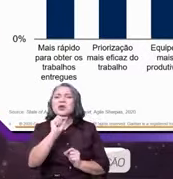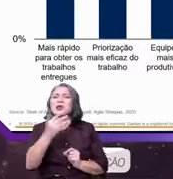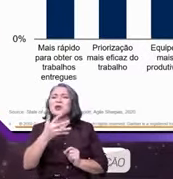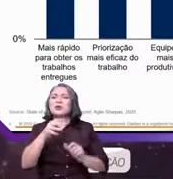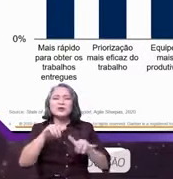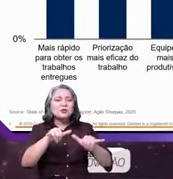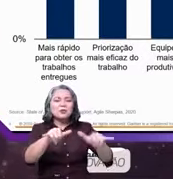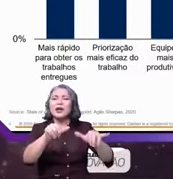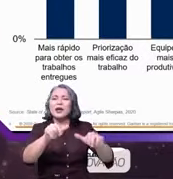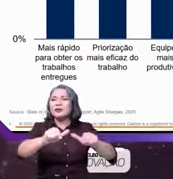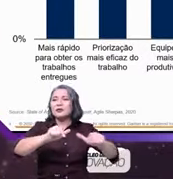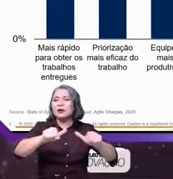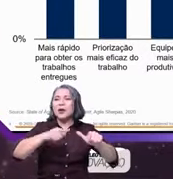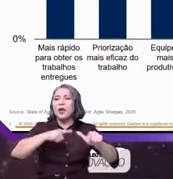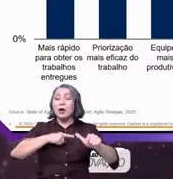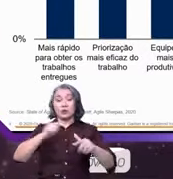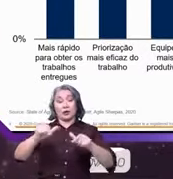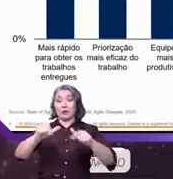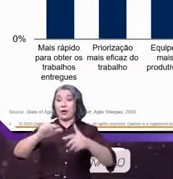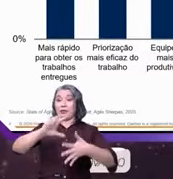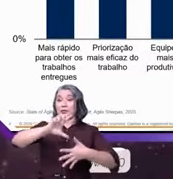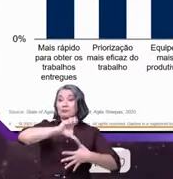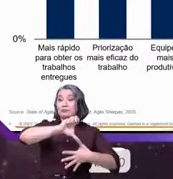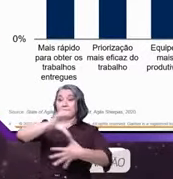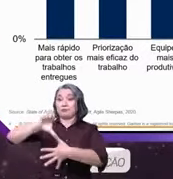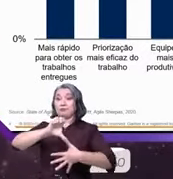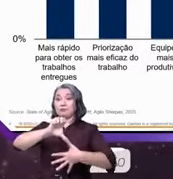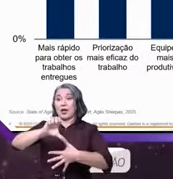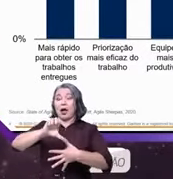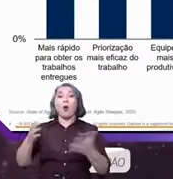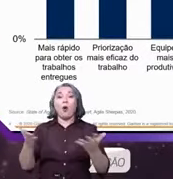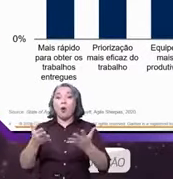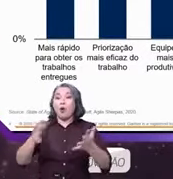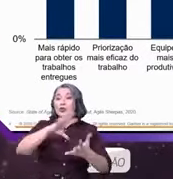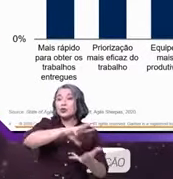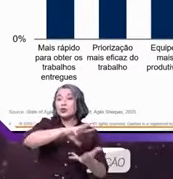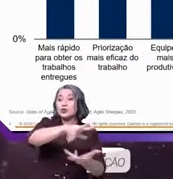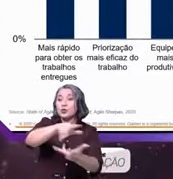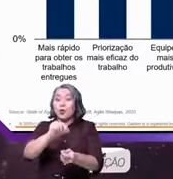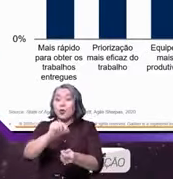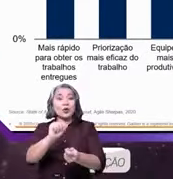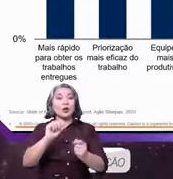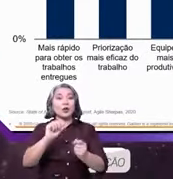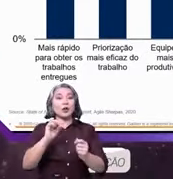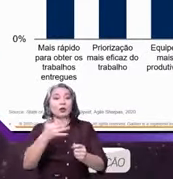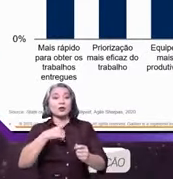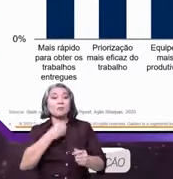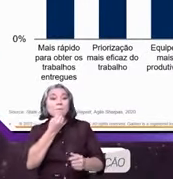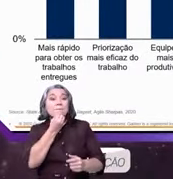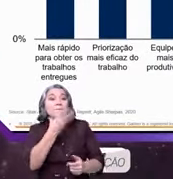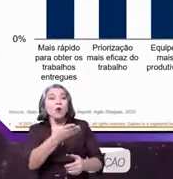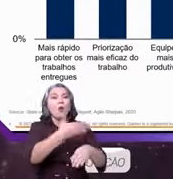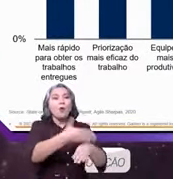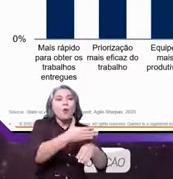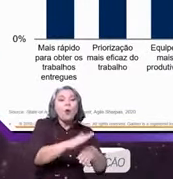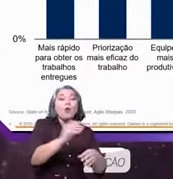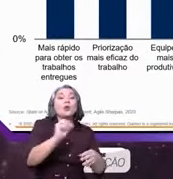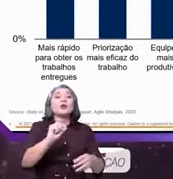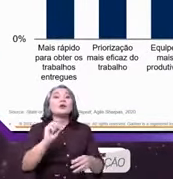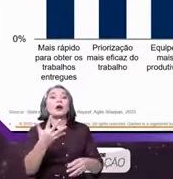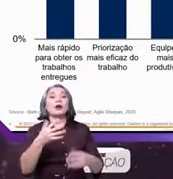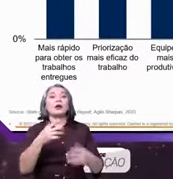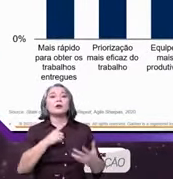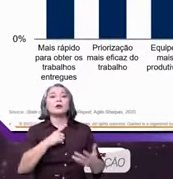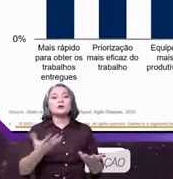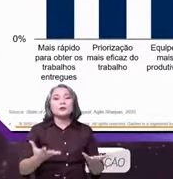Anteriormente eu trabalhava com o mercado da América Latina, hoje muito trabalho com o mercado mundial. O que, que acontece de boas práticas e o que está acontecendo de retina? Hoje muito